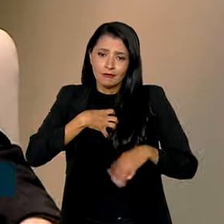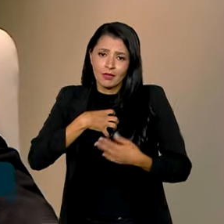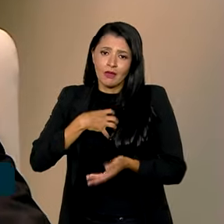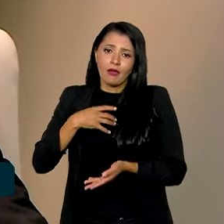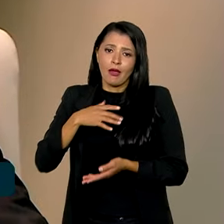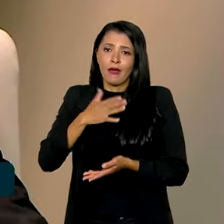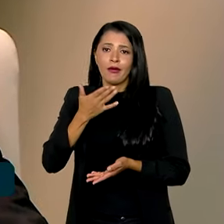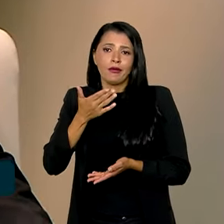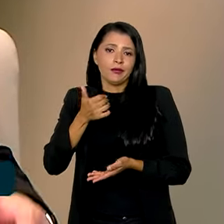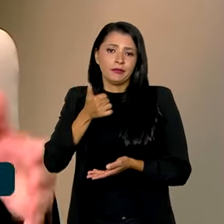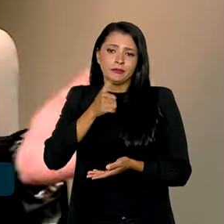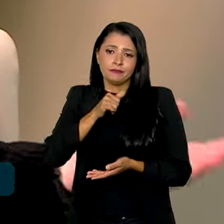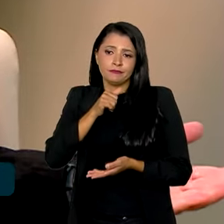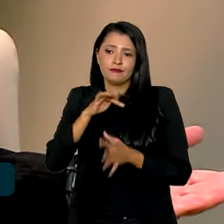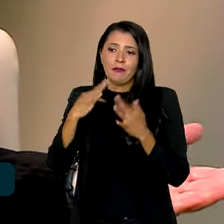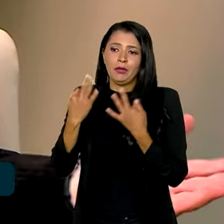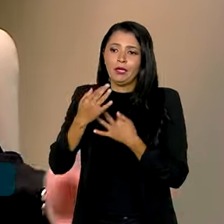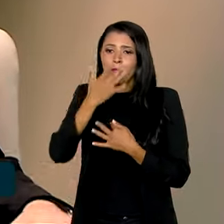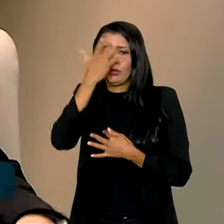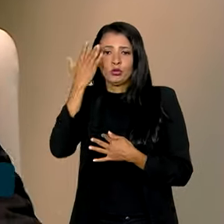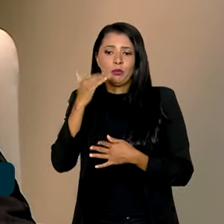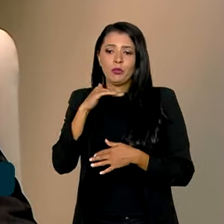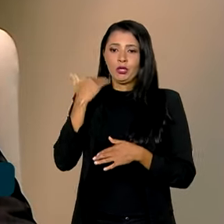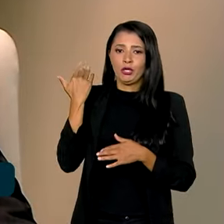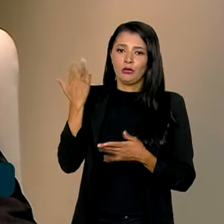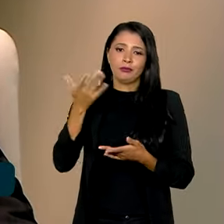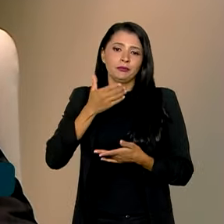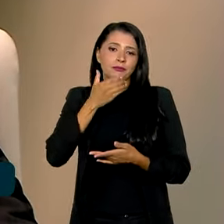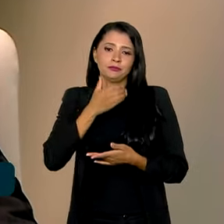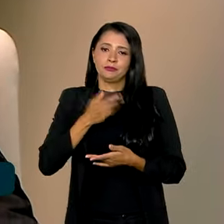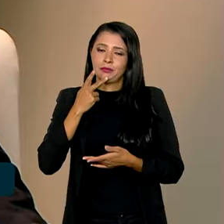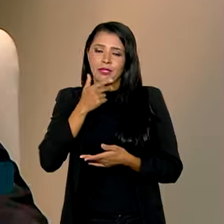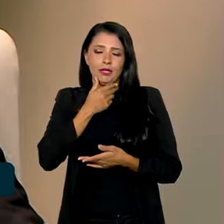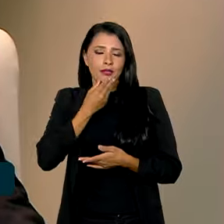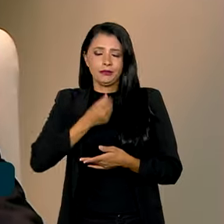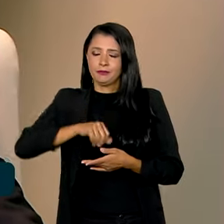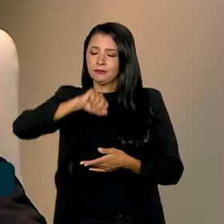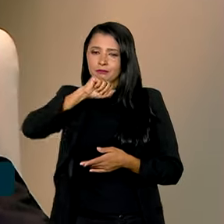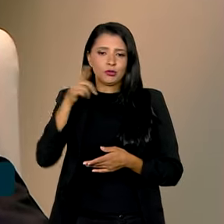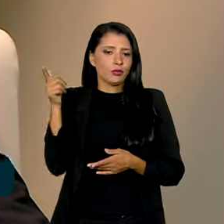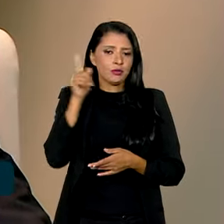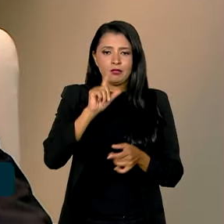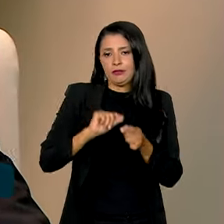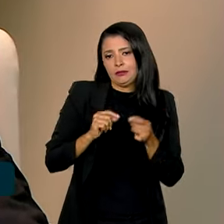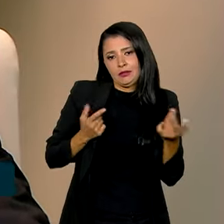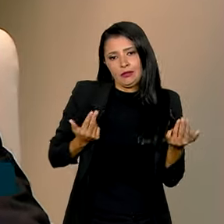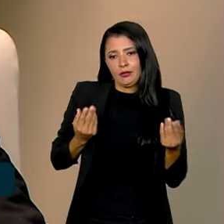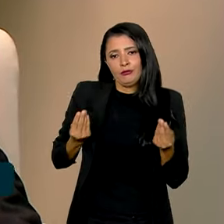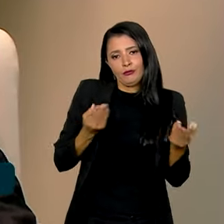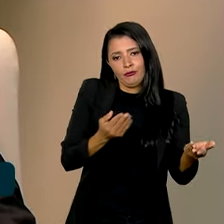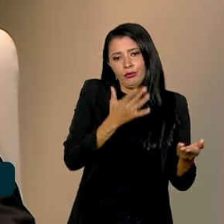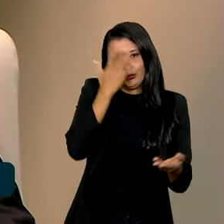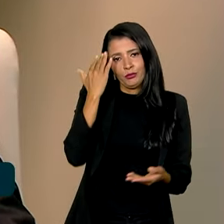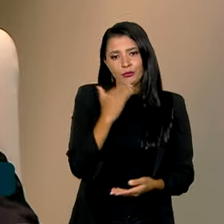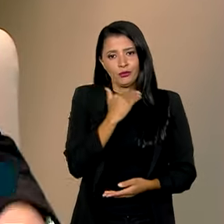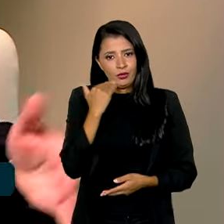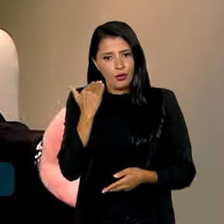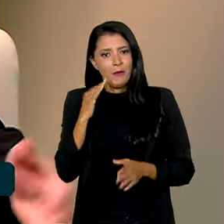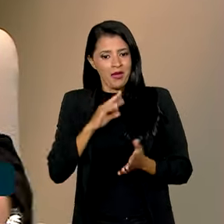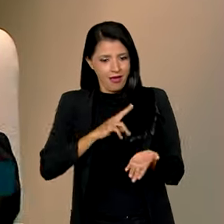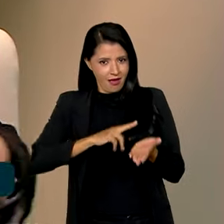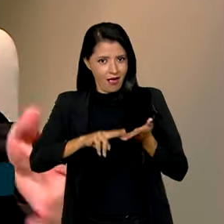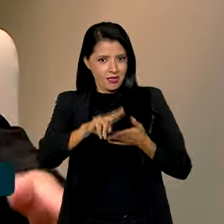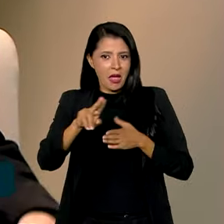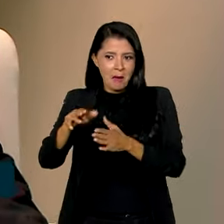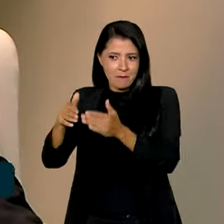Perda de um ente querido. Então, às vezes, o Papai Noel ainda não consegue fazer essas coisas, mas todas as cartas em que as crianças